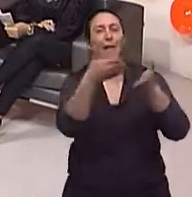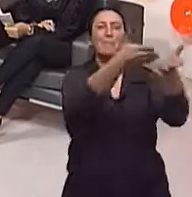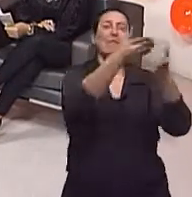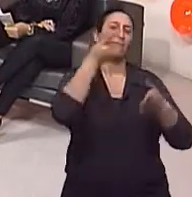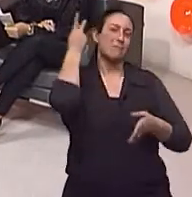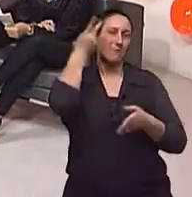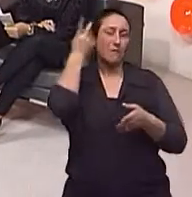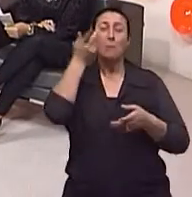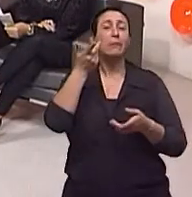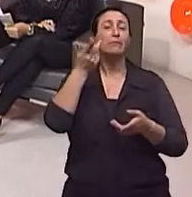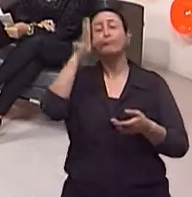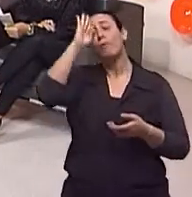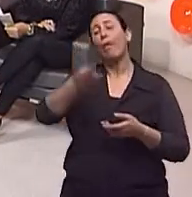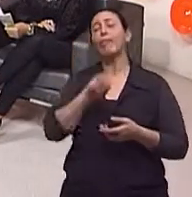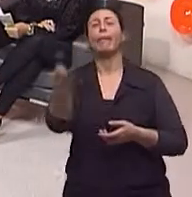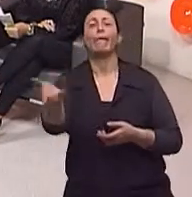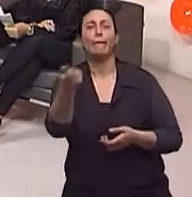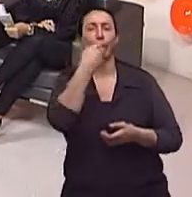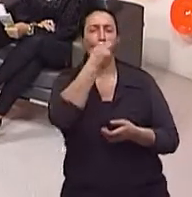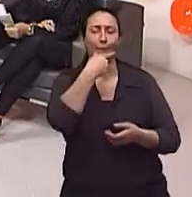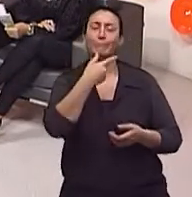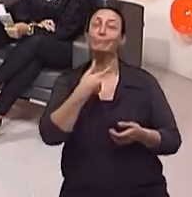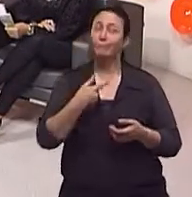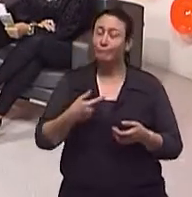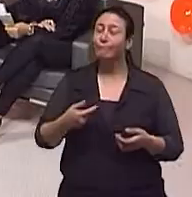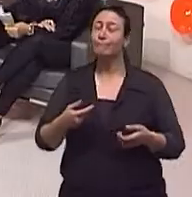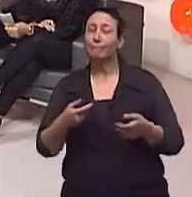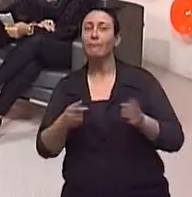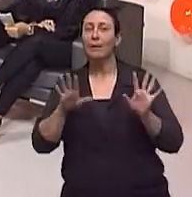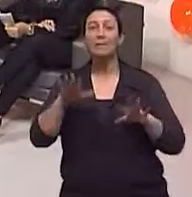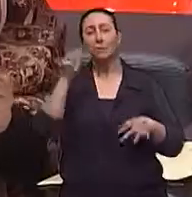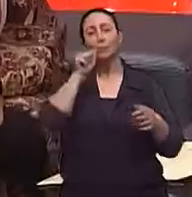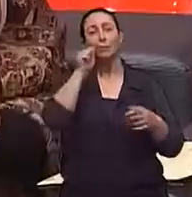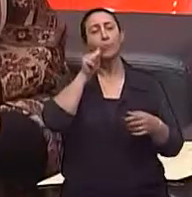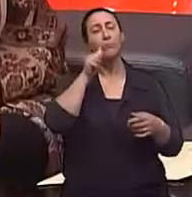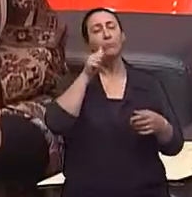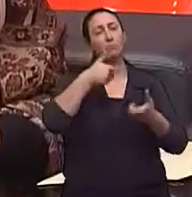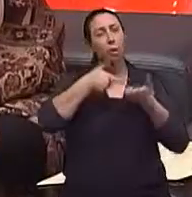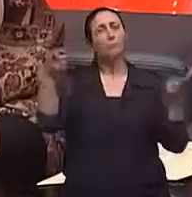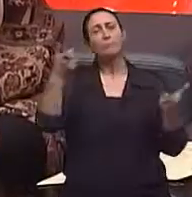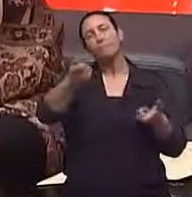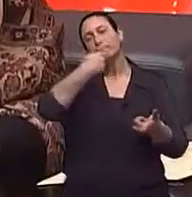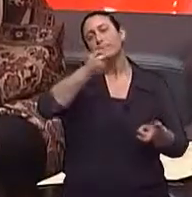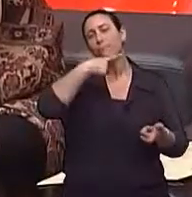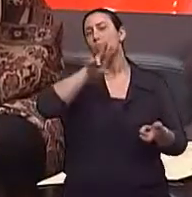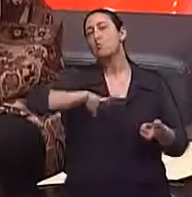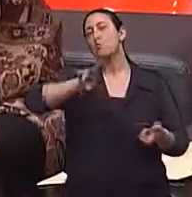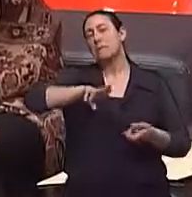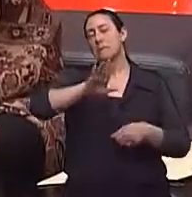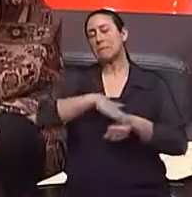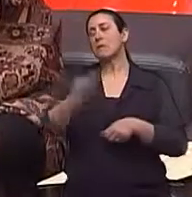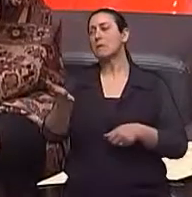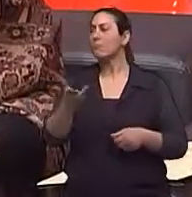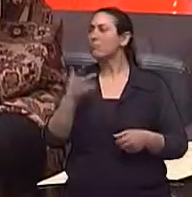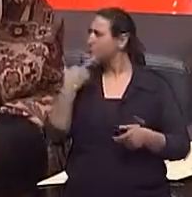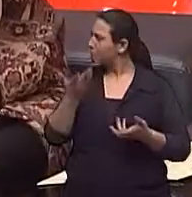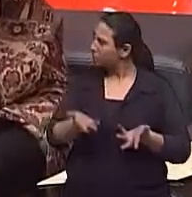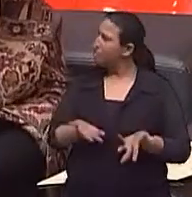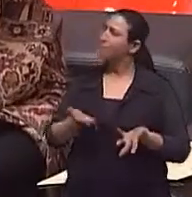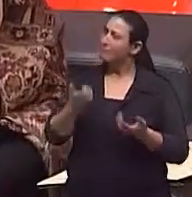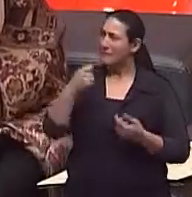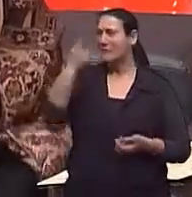eles prescrevem medicamentos psiquiátricos Então as mulheres acabam sendo maiores consumidoras de medicamentos também ser